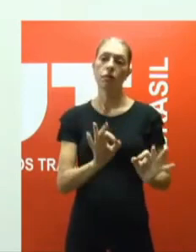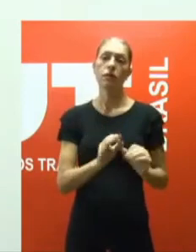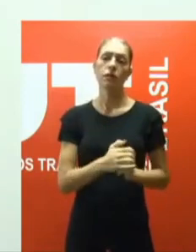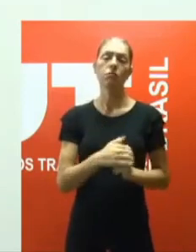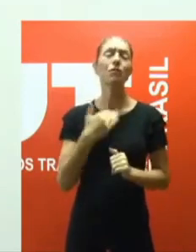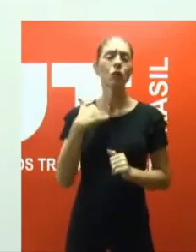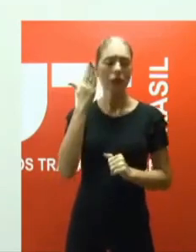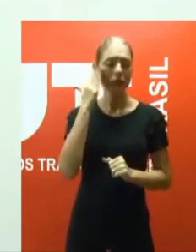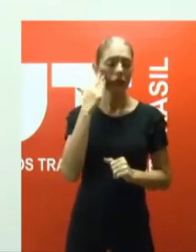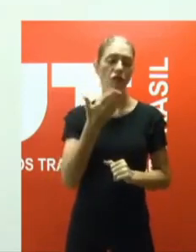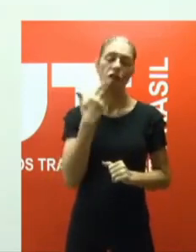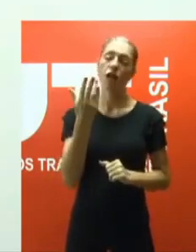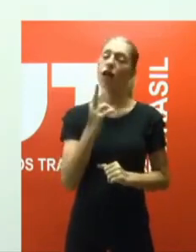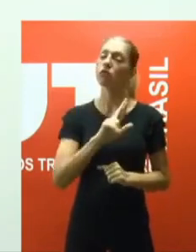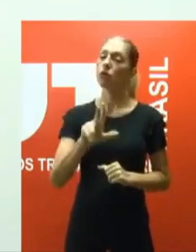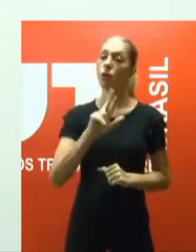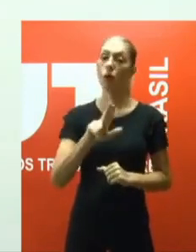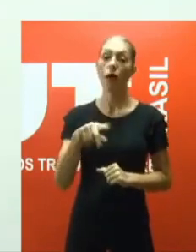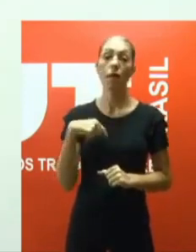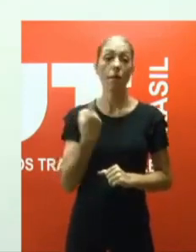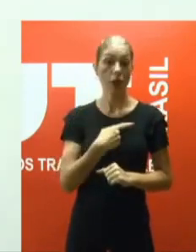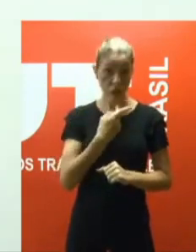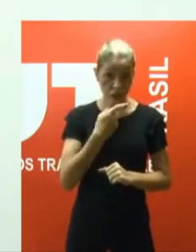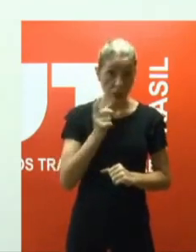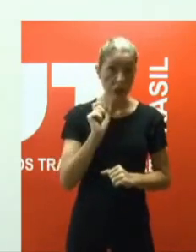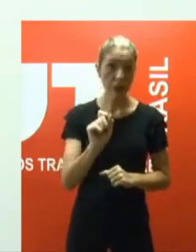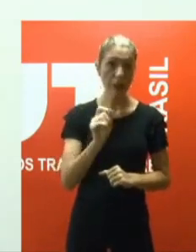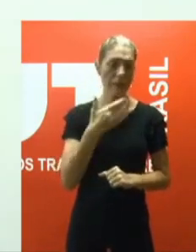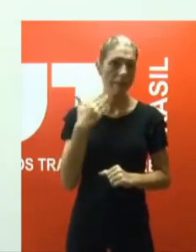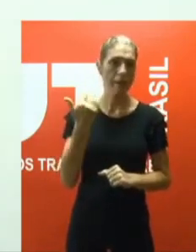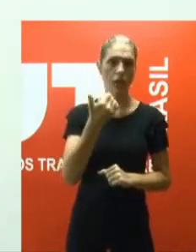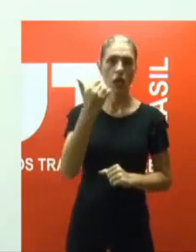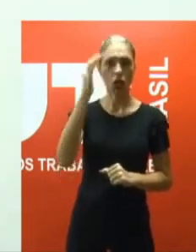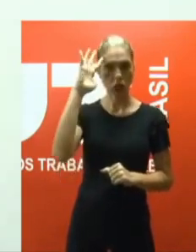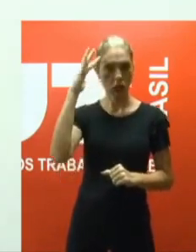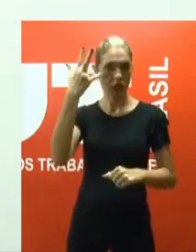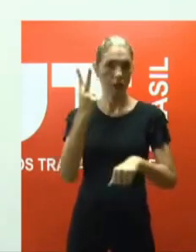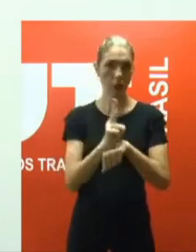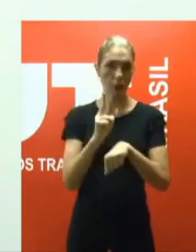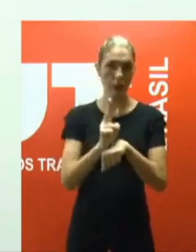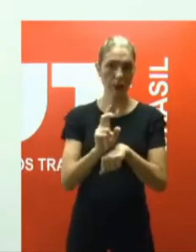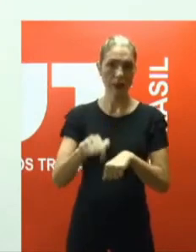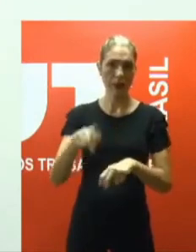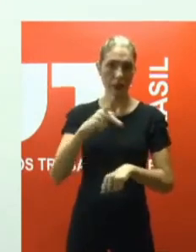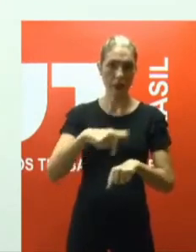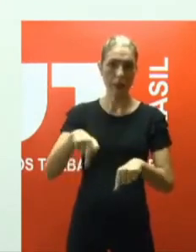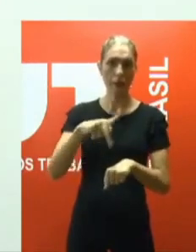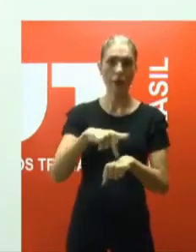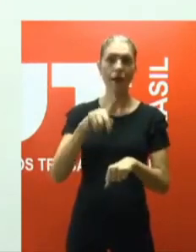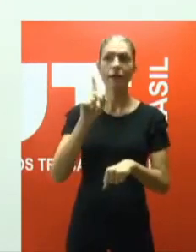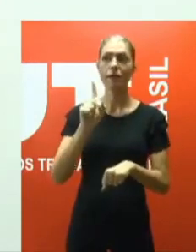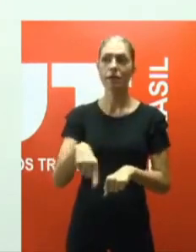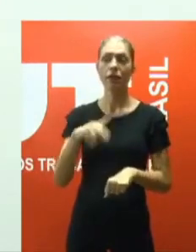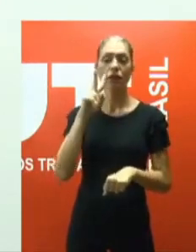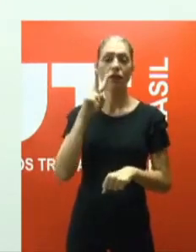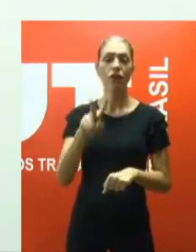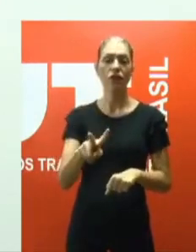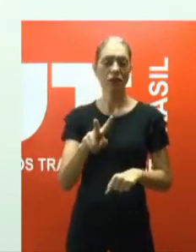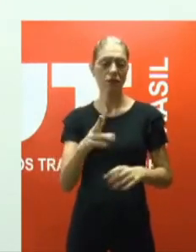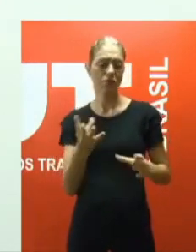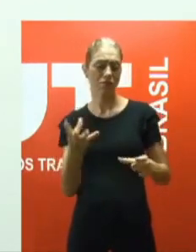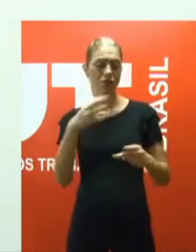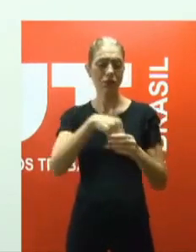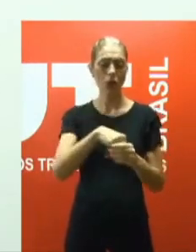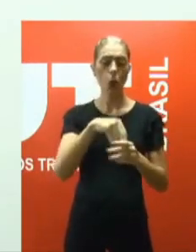fácil, mas eu estou dizendo, a melhor solução para a gente cuidar desse país é a gente colocar o povo pobre no orçamento